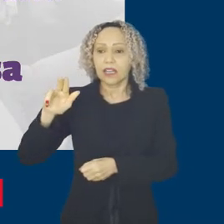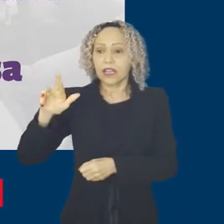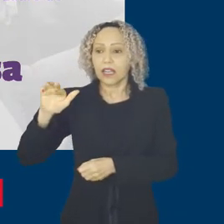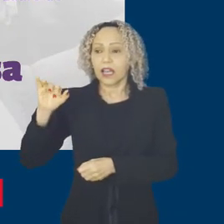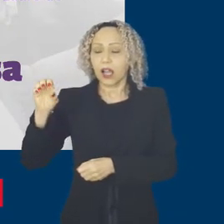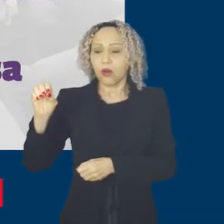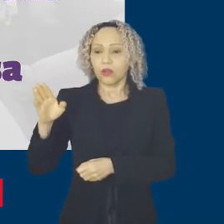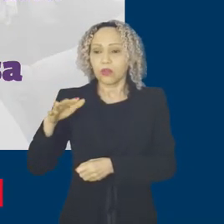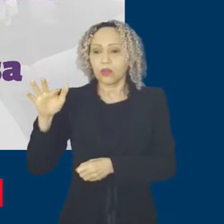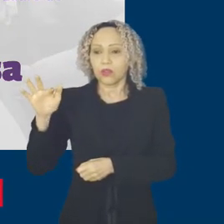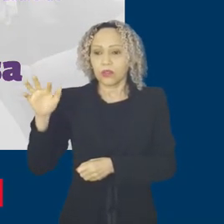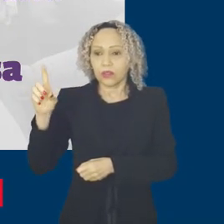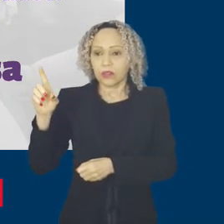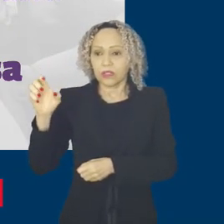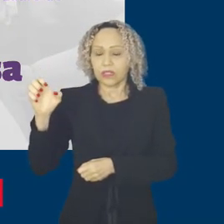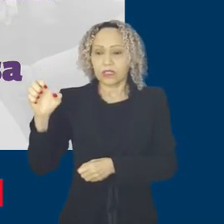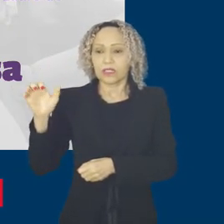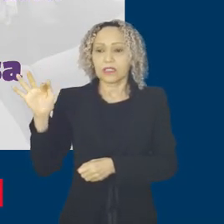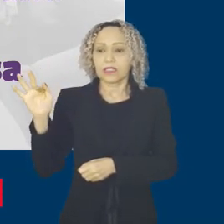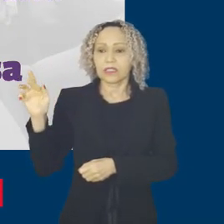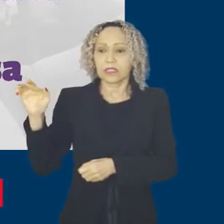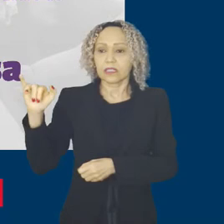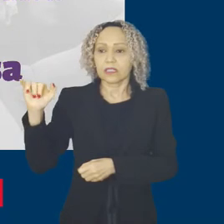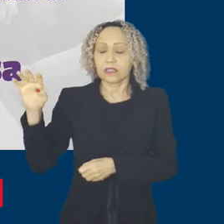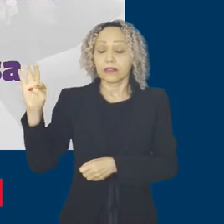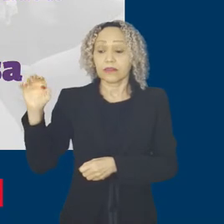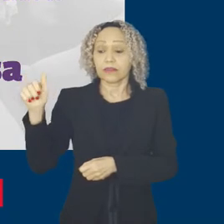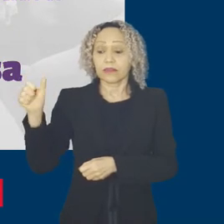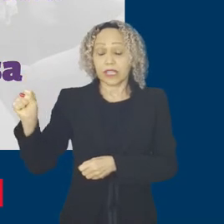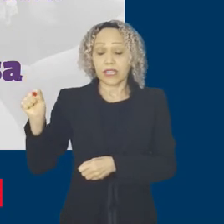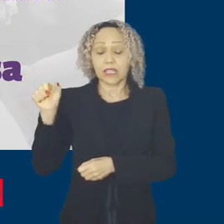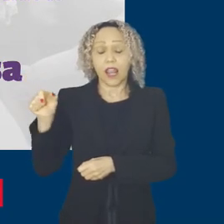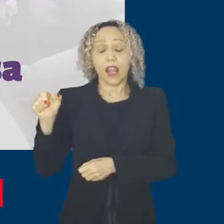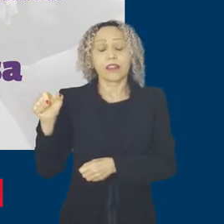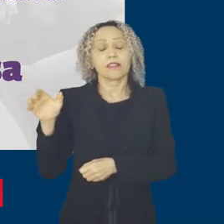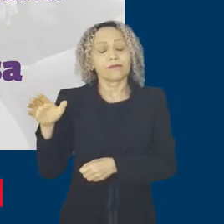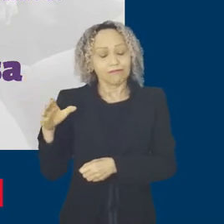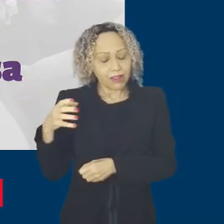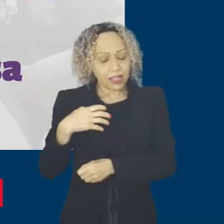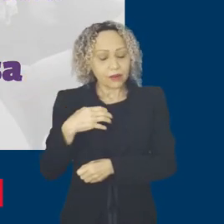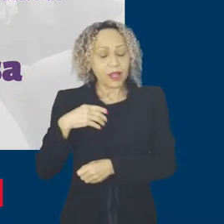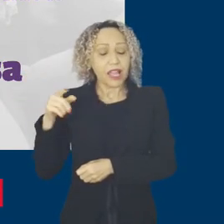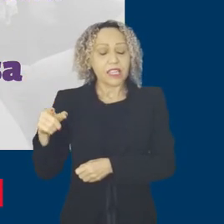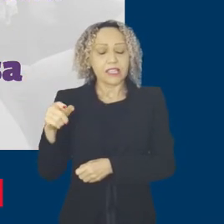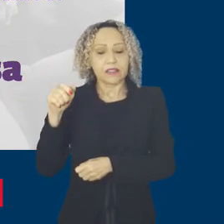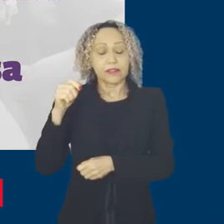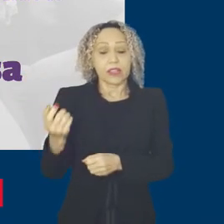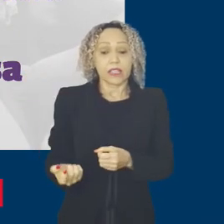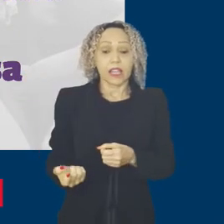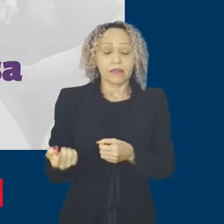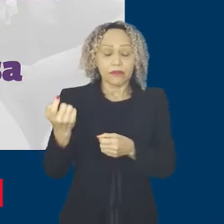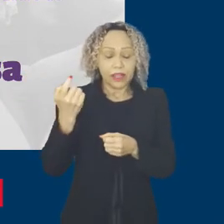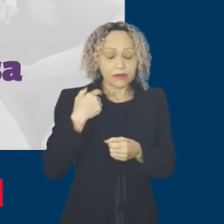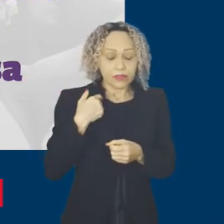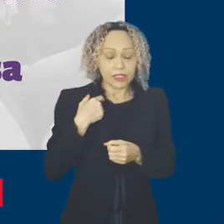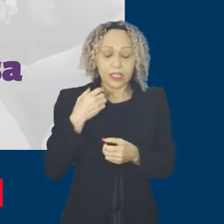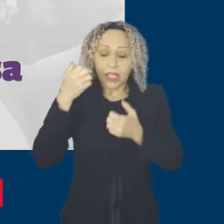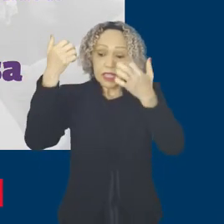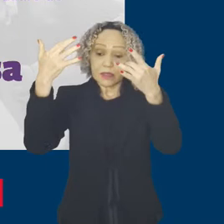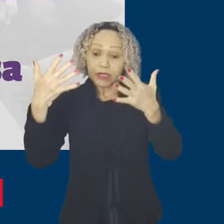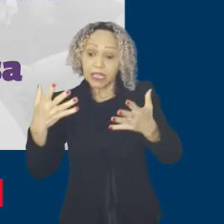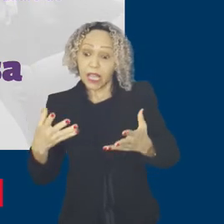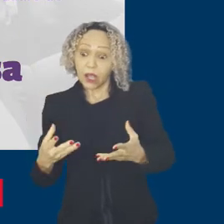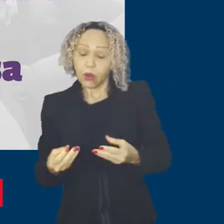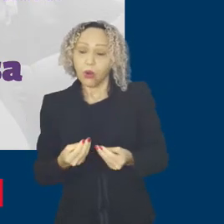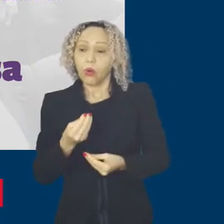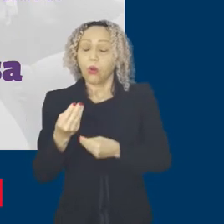falar, vai fazer essa aula inédita aí, vai contar como esse programa impactou a vida da população lá no município